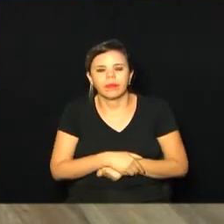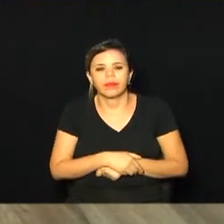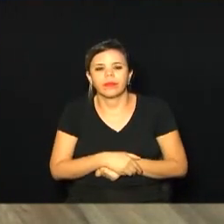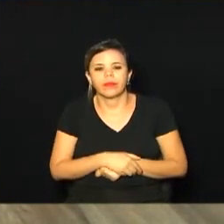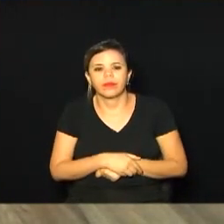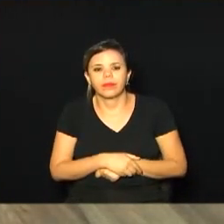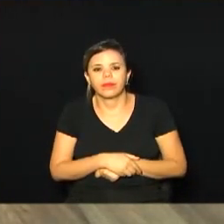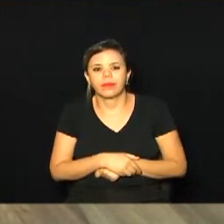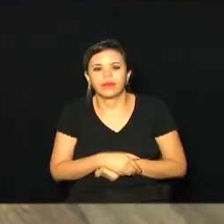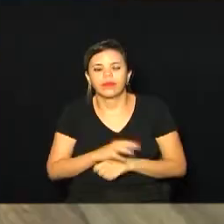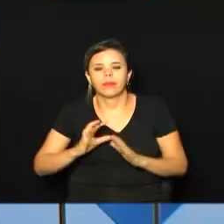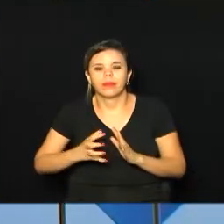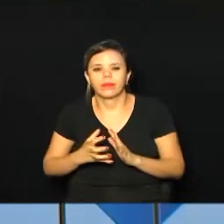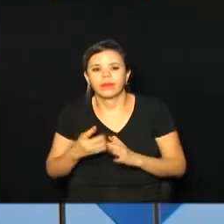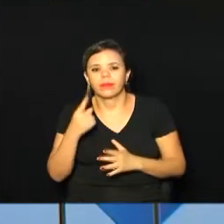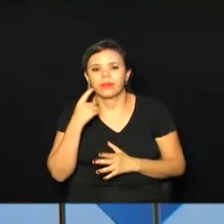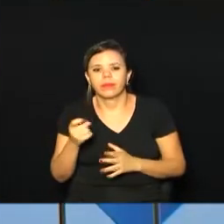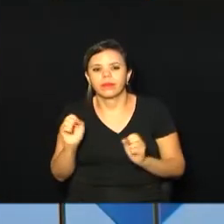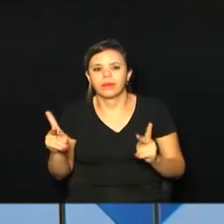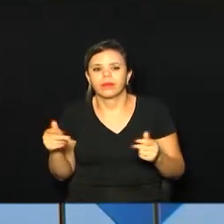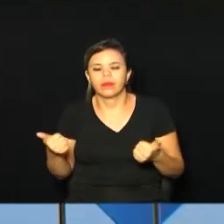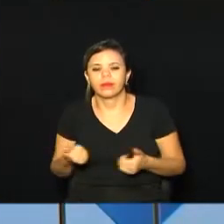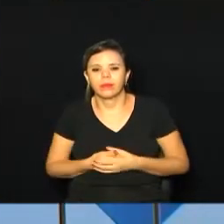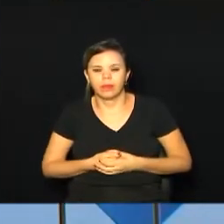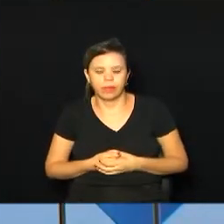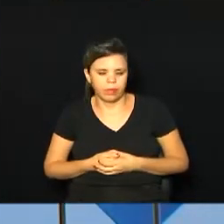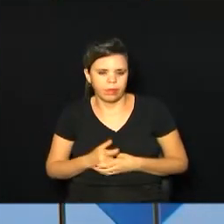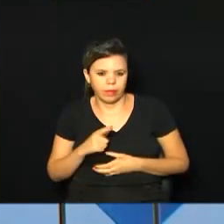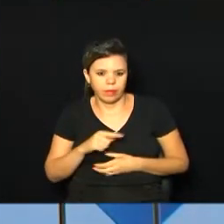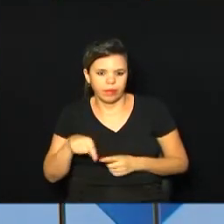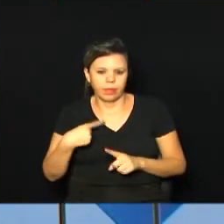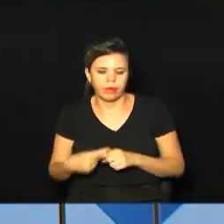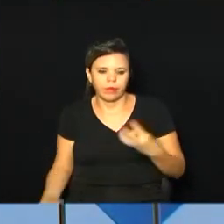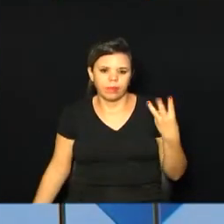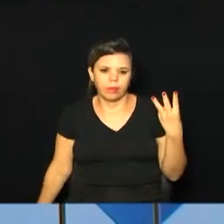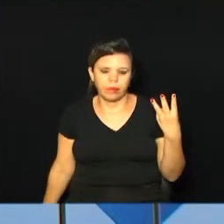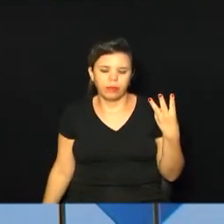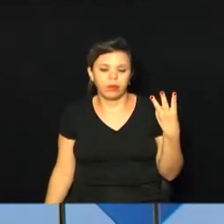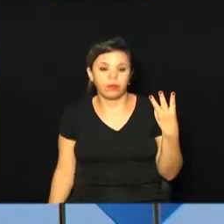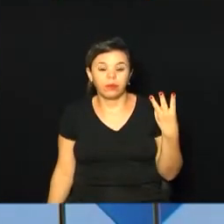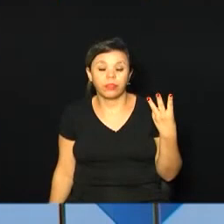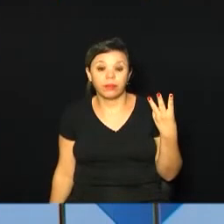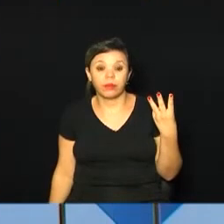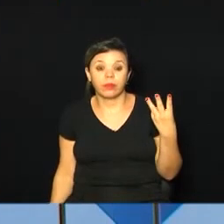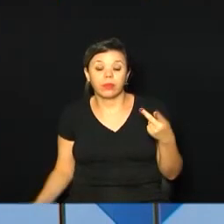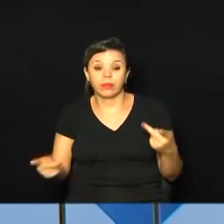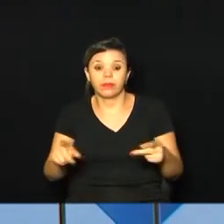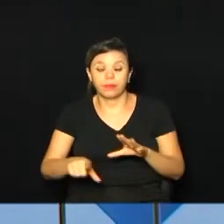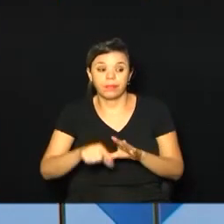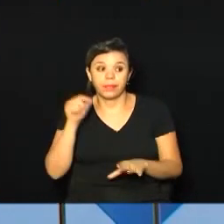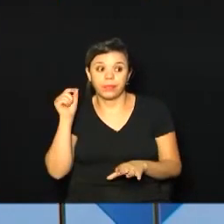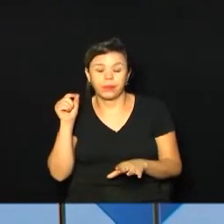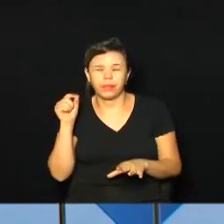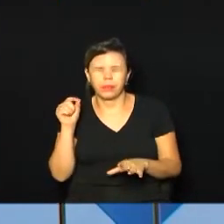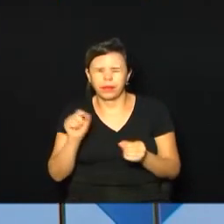tivermos 3 partidos interessados, ok, fechou. Se tivermos mais de 3, aí nós temos o chamado sorteio.